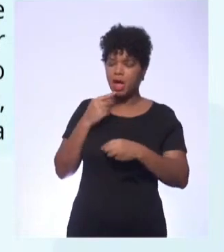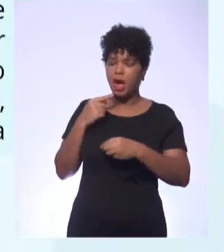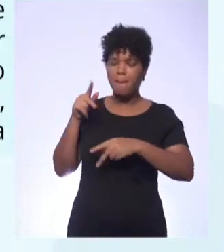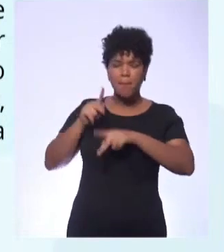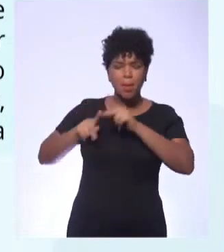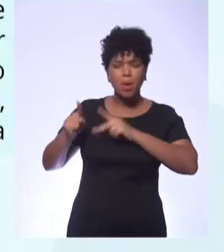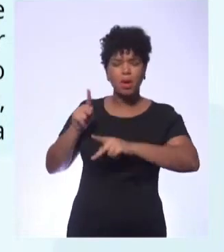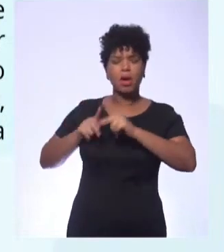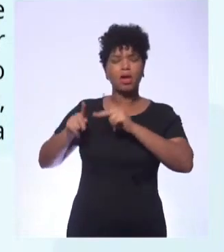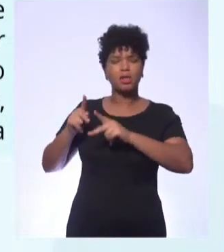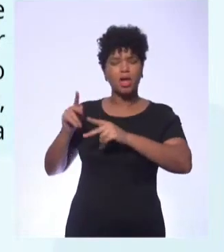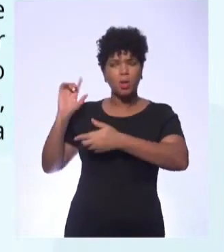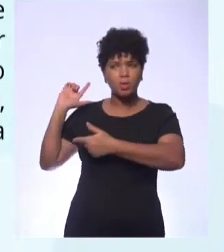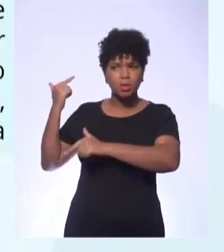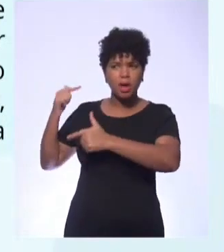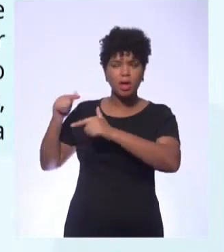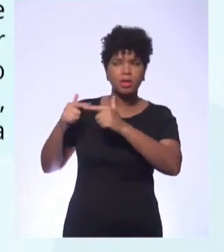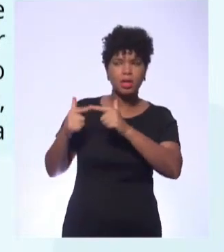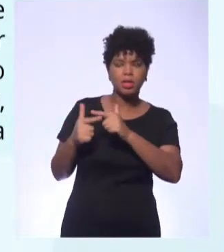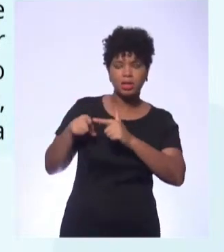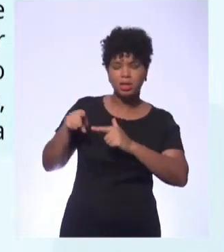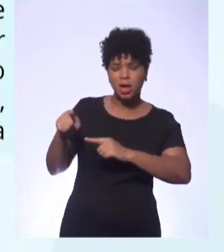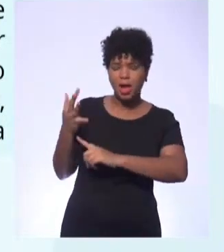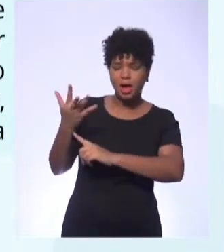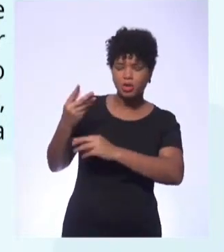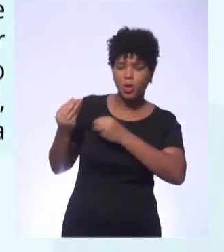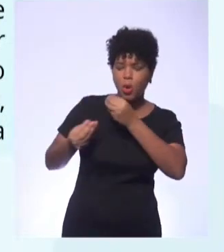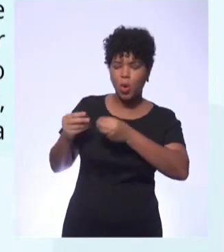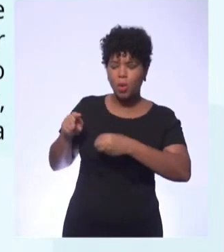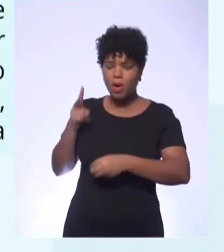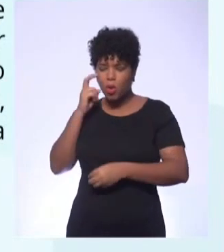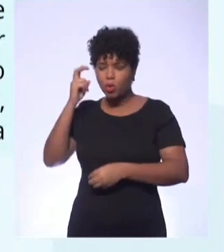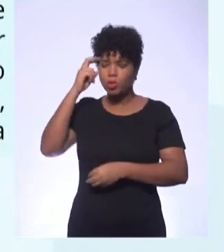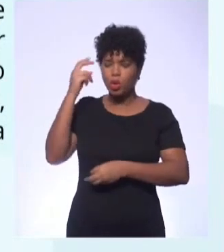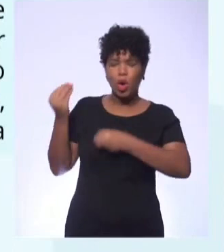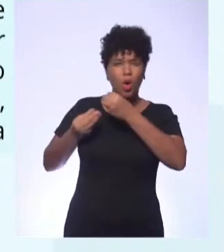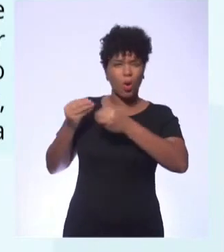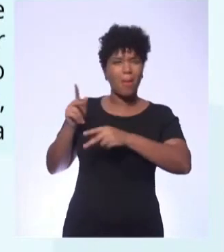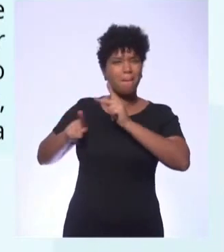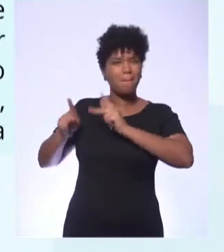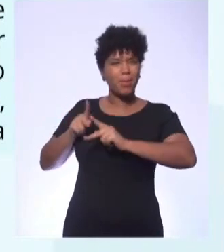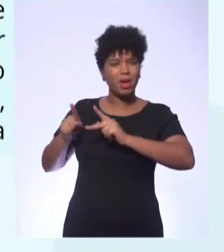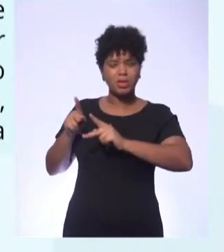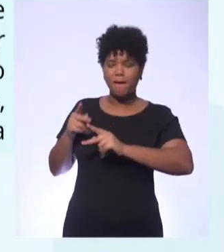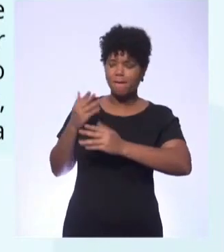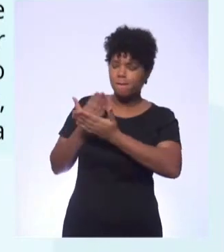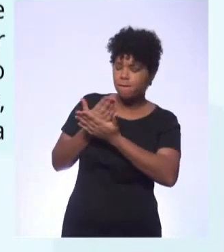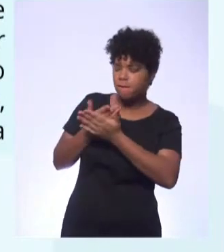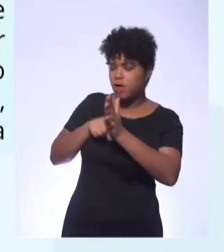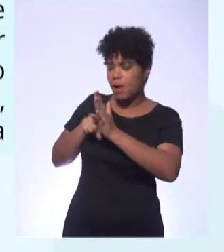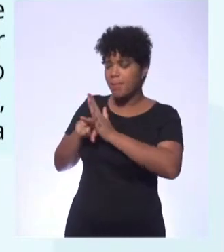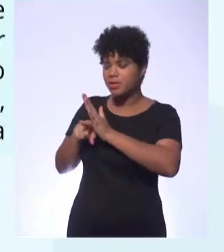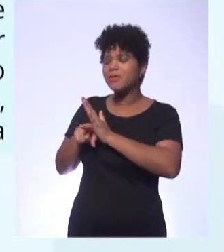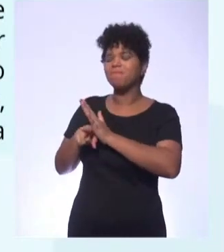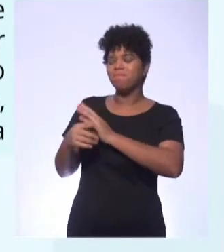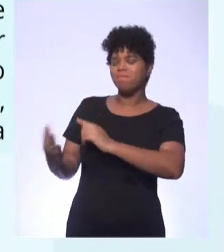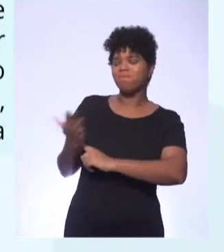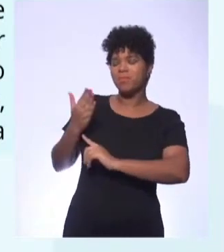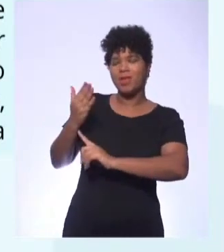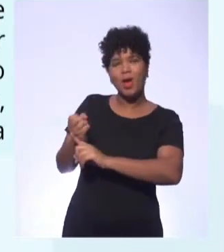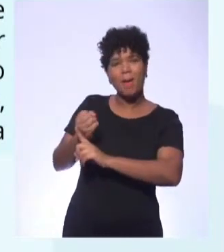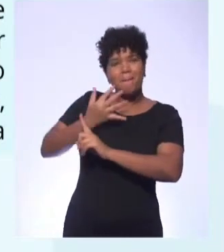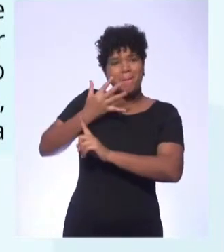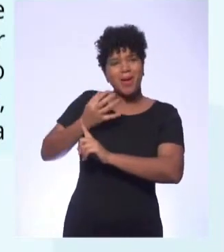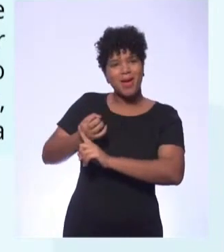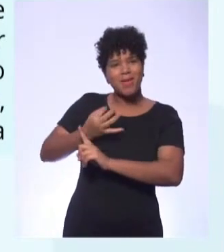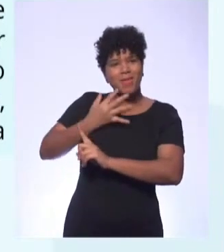vive, como que esse povo produz arte, como é a cultura desse povo, né? Então, ele busca inspiração nessa cultura